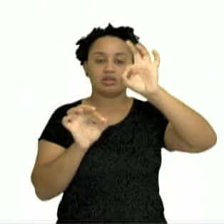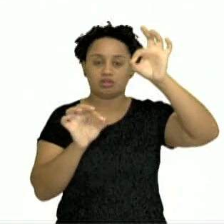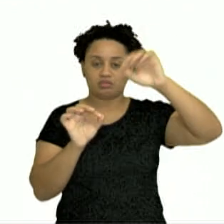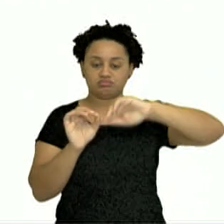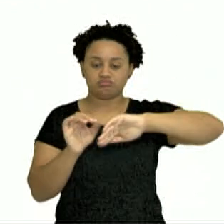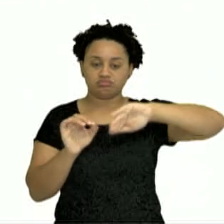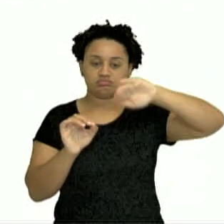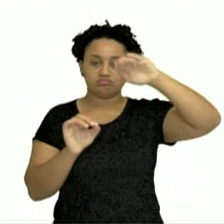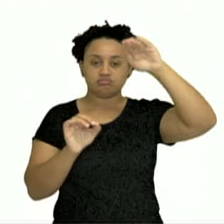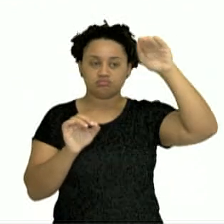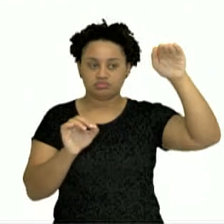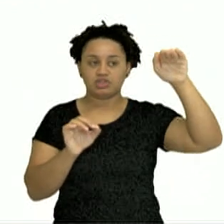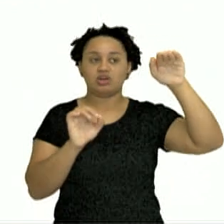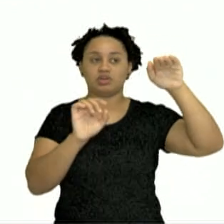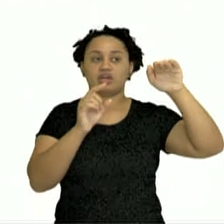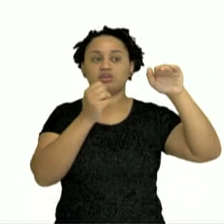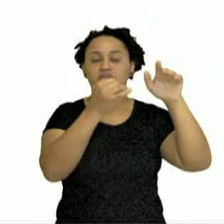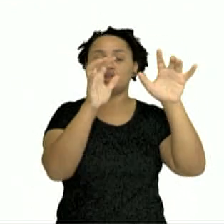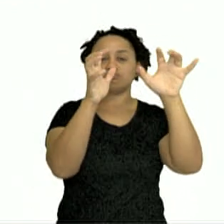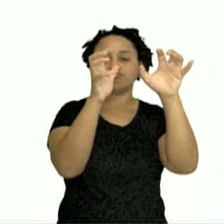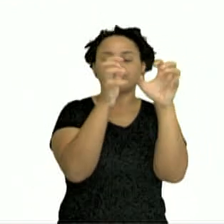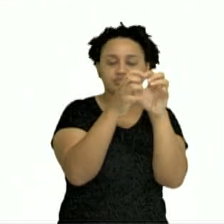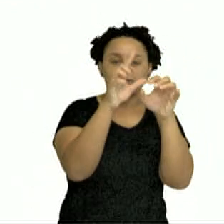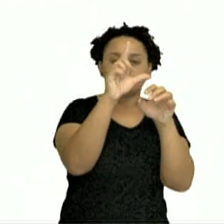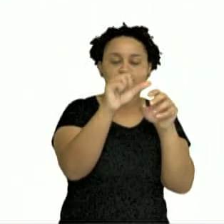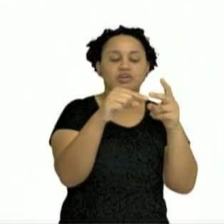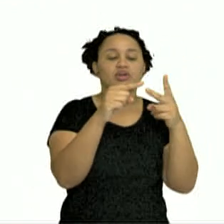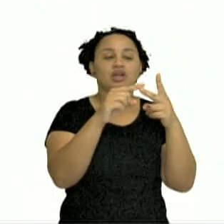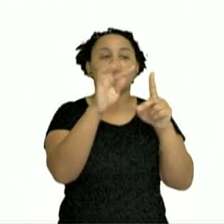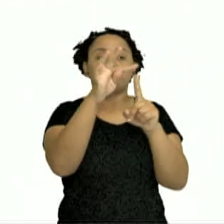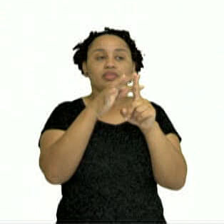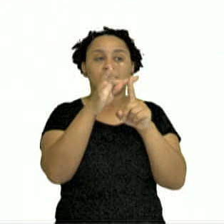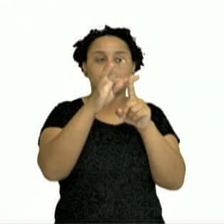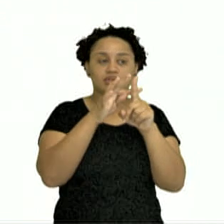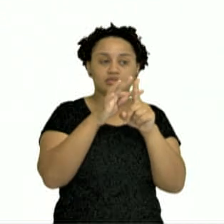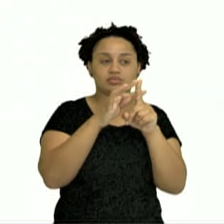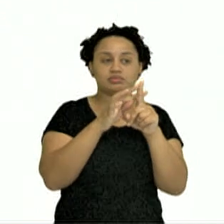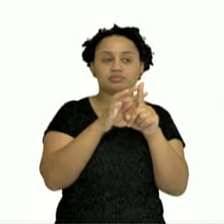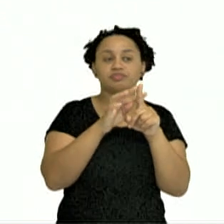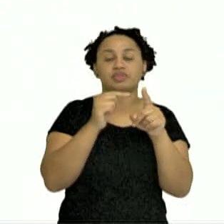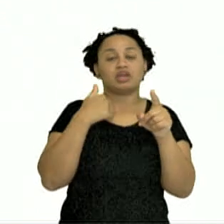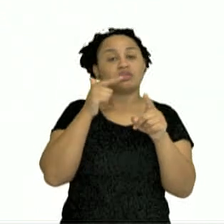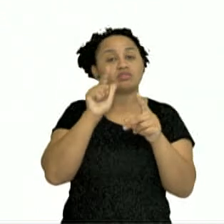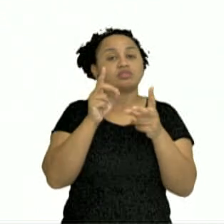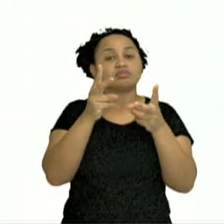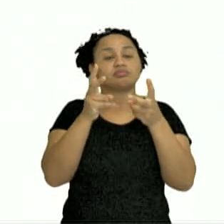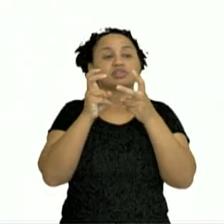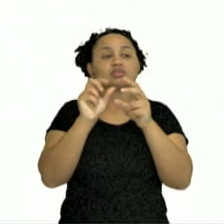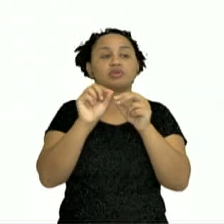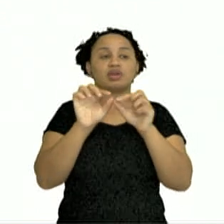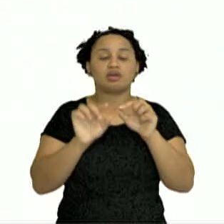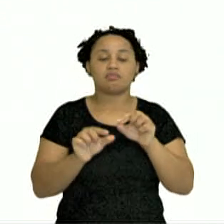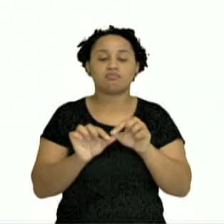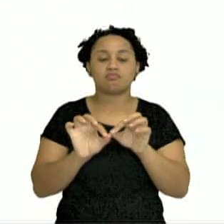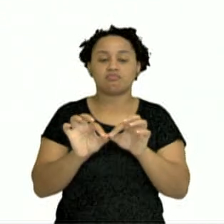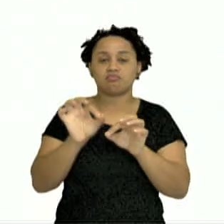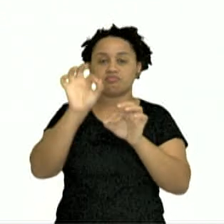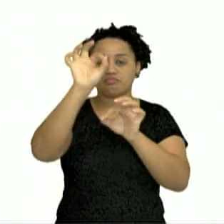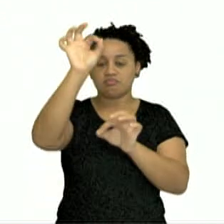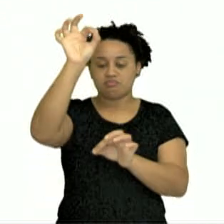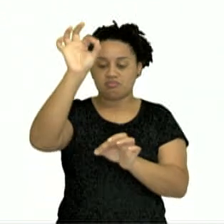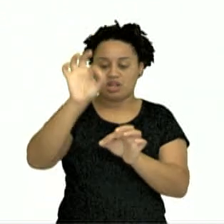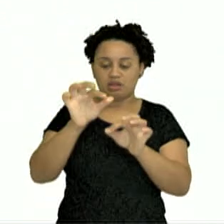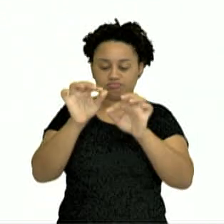lugar, menores serão sua pressão atmosférica e a temperatura. E aqui a gente percebe, maior pressão